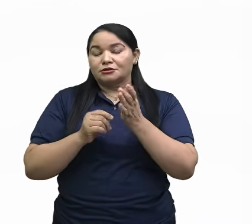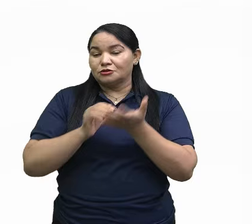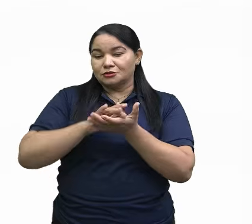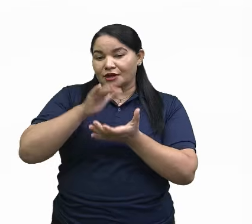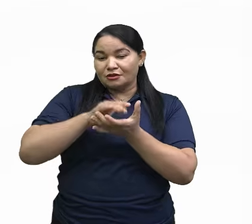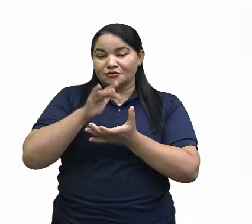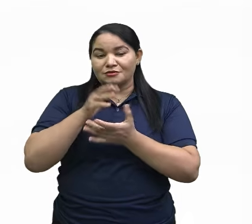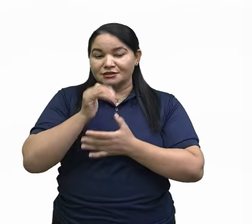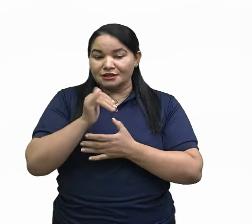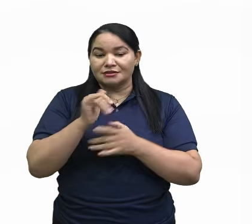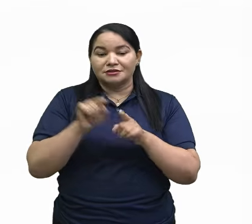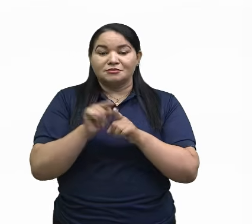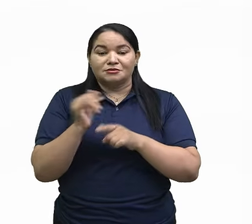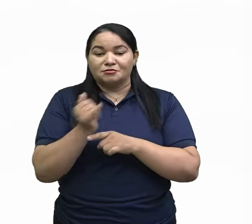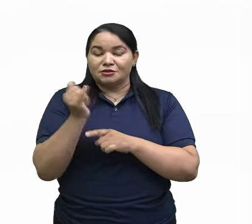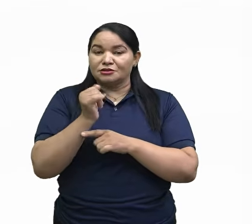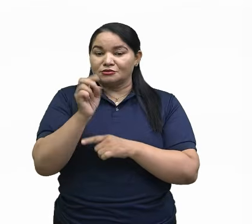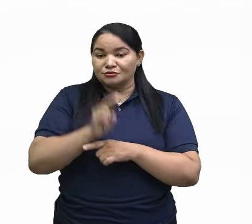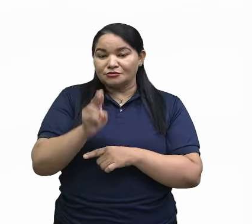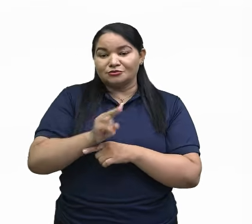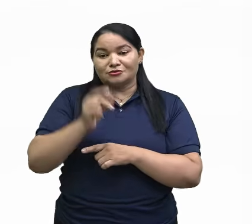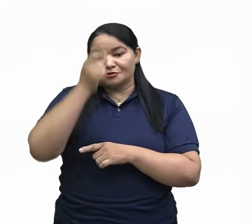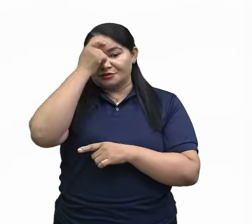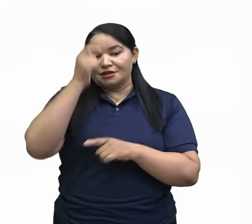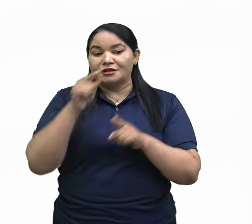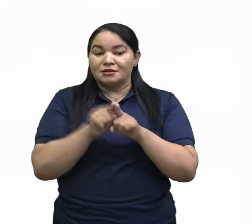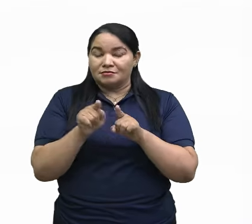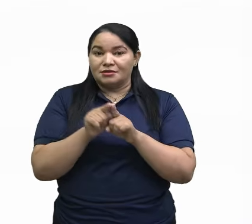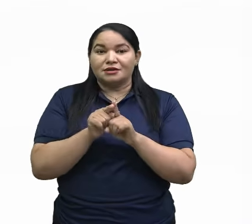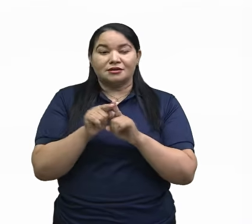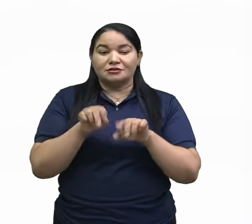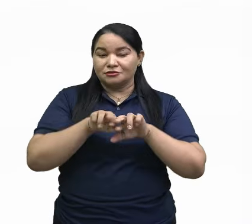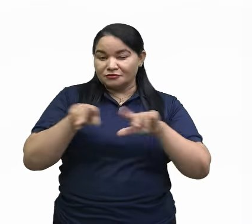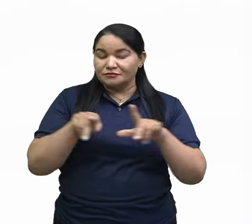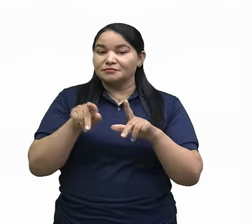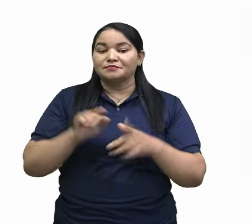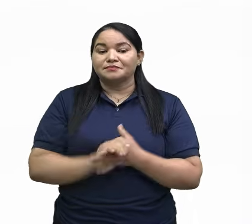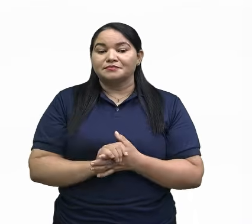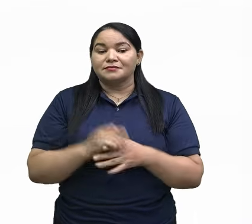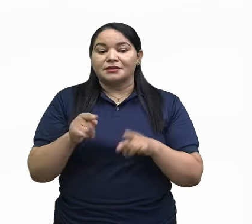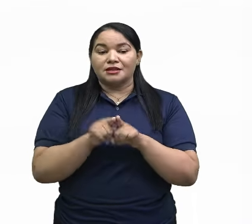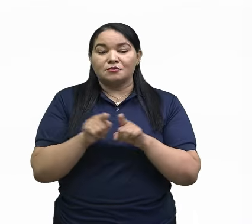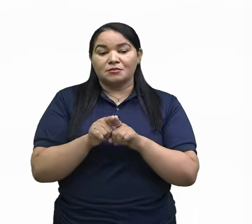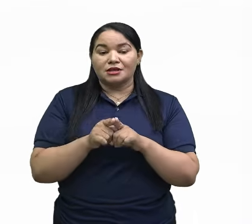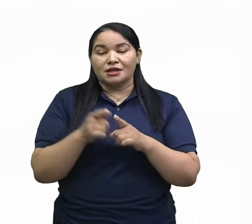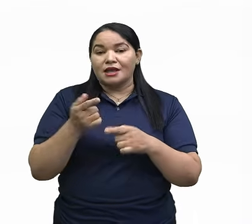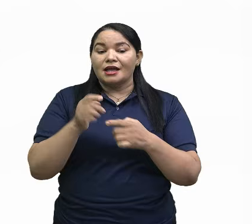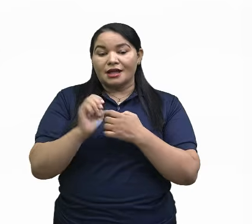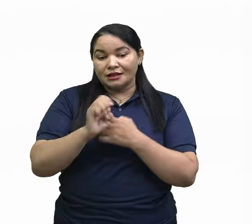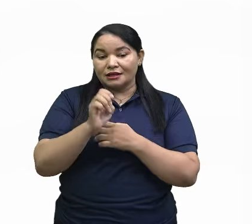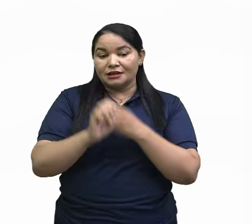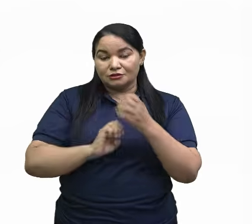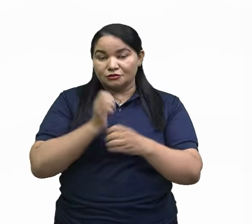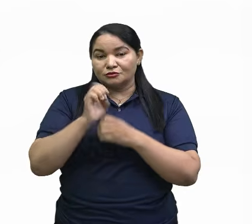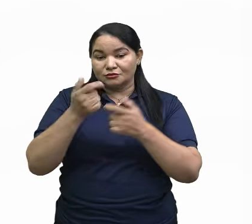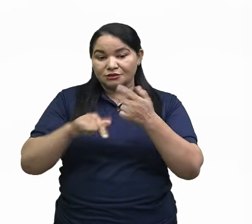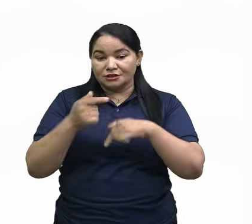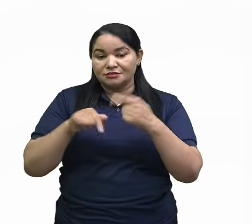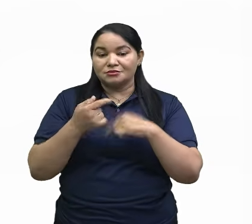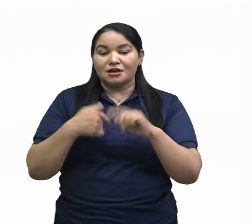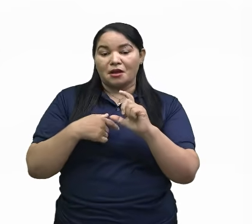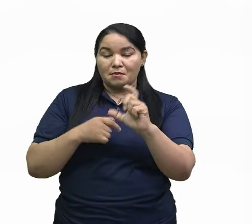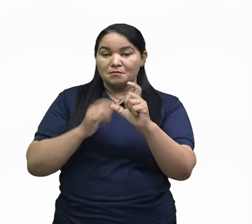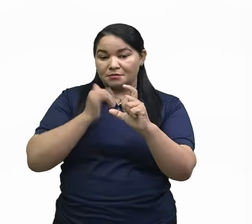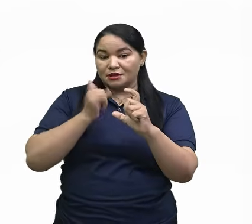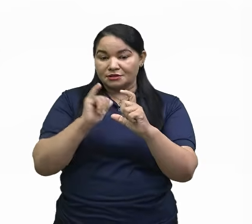elétricos, importância do consumo consciente e suas implicações, eletroquímica, pilhas e